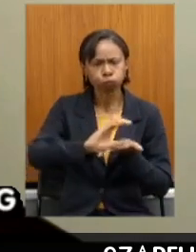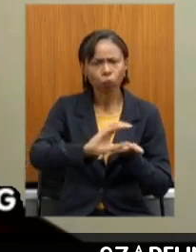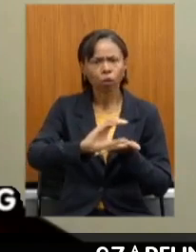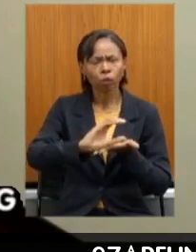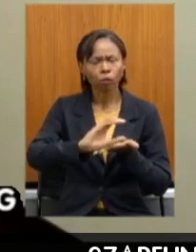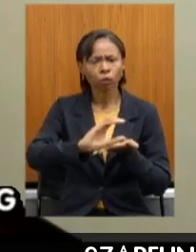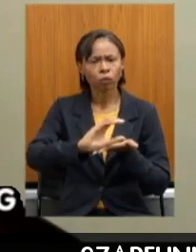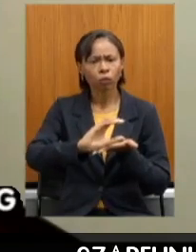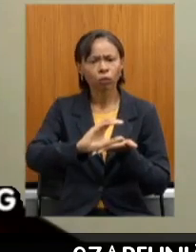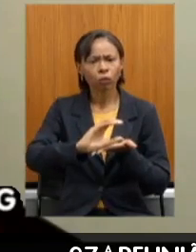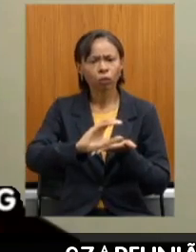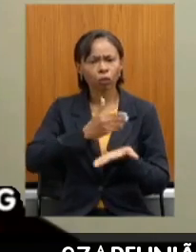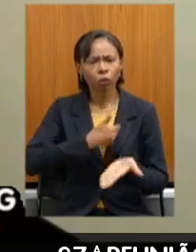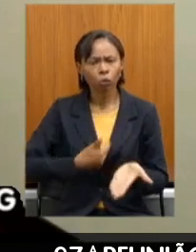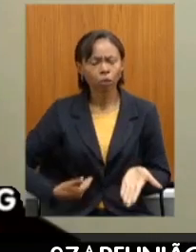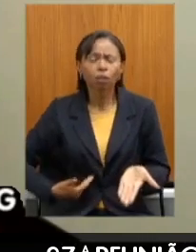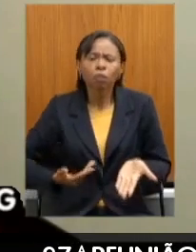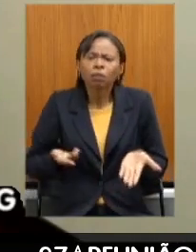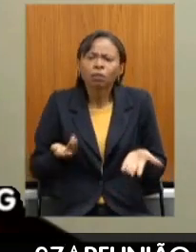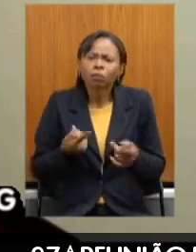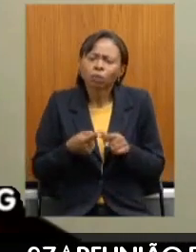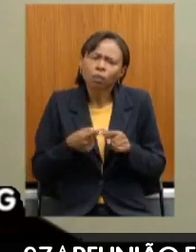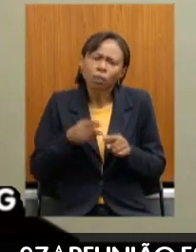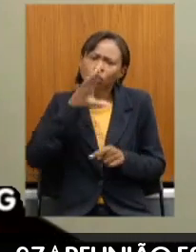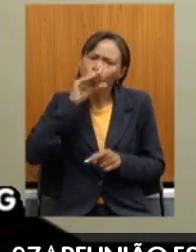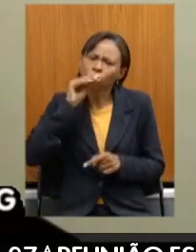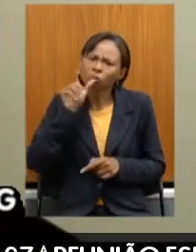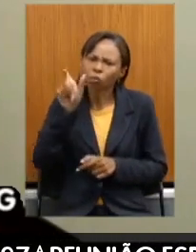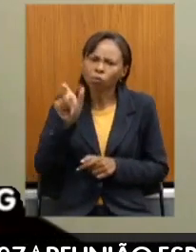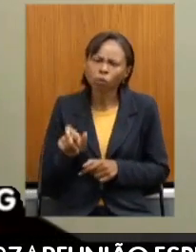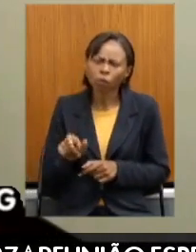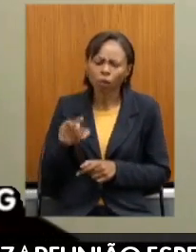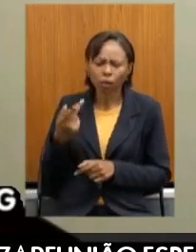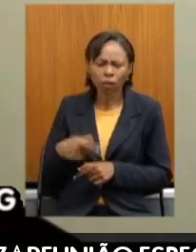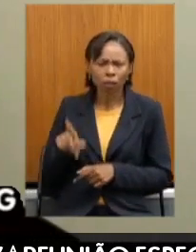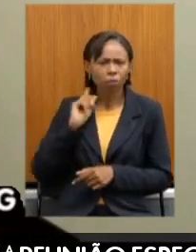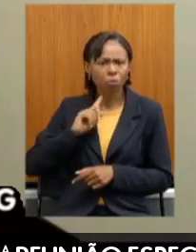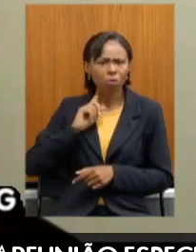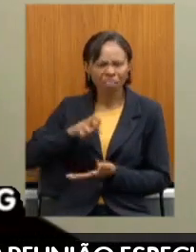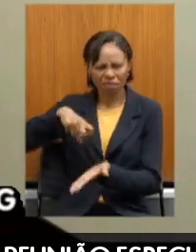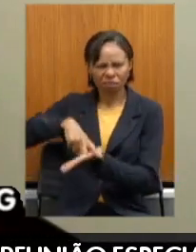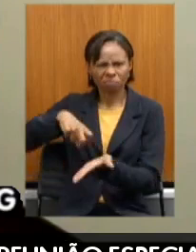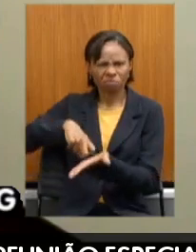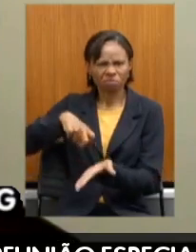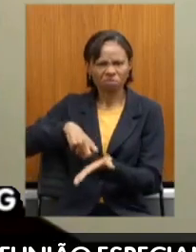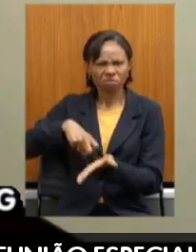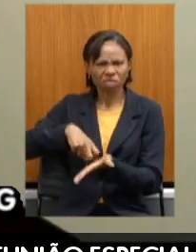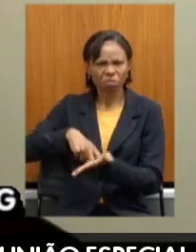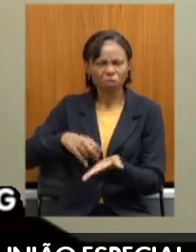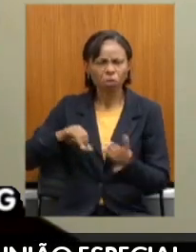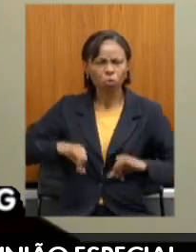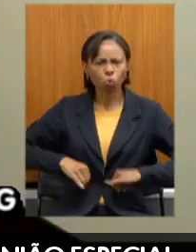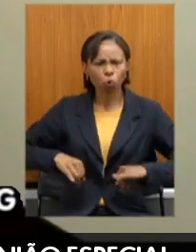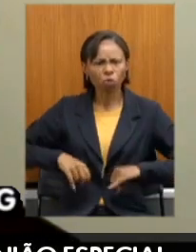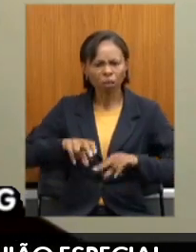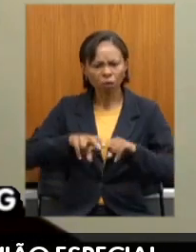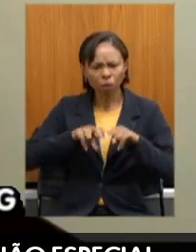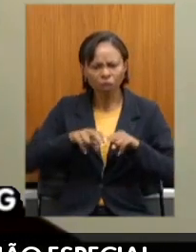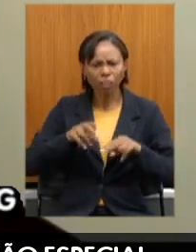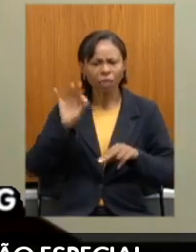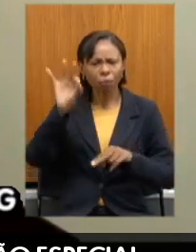Ora, por que então os servidores mineiros têm que ser penalizados com este aumento de alíquota e